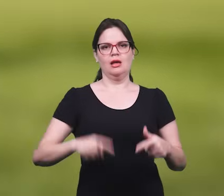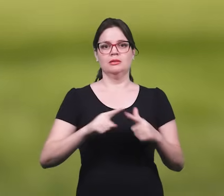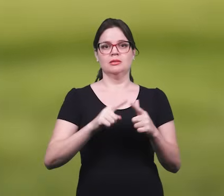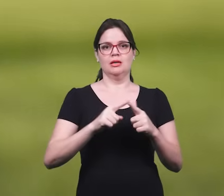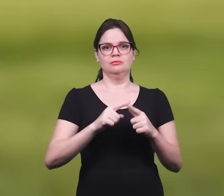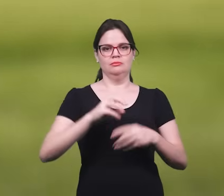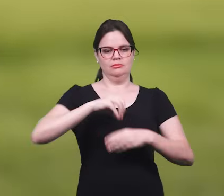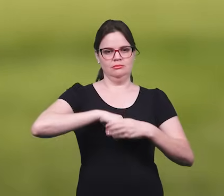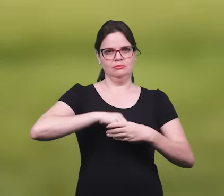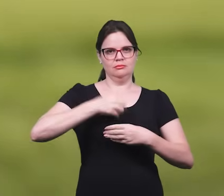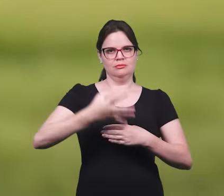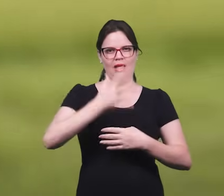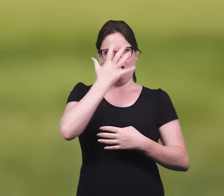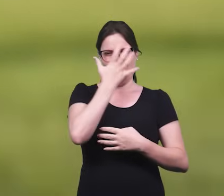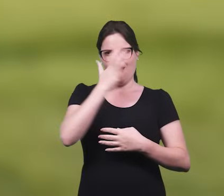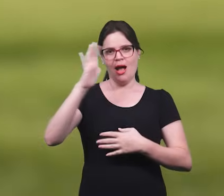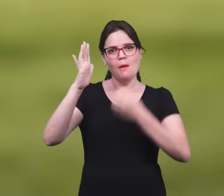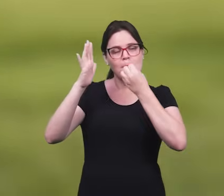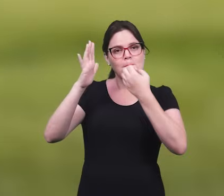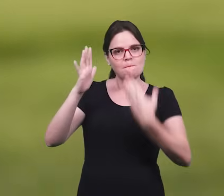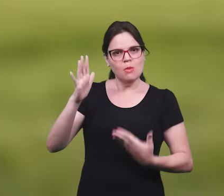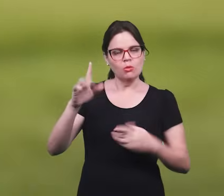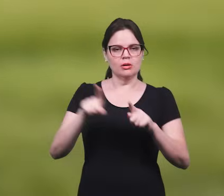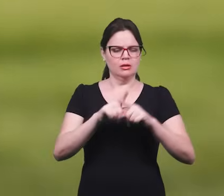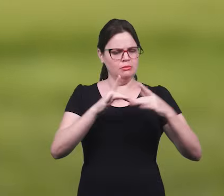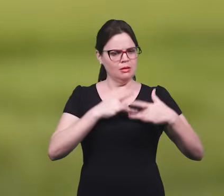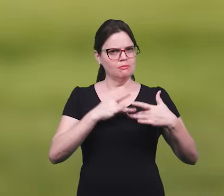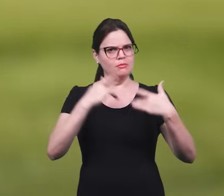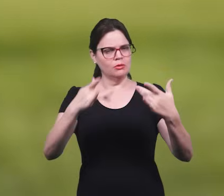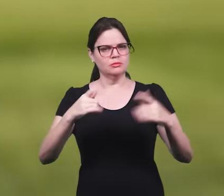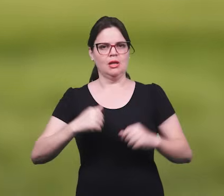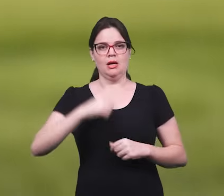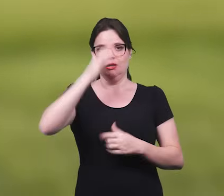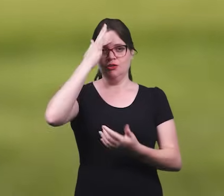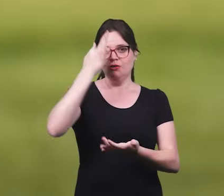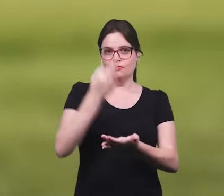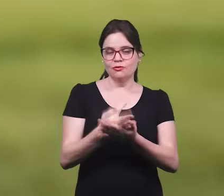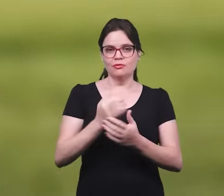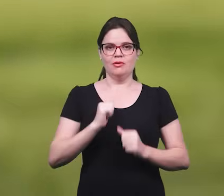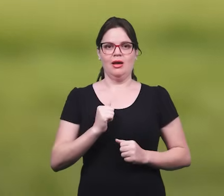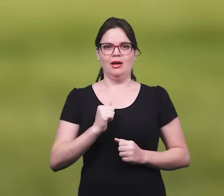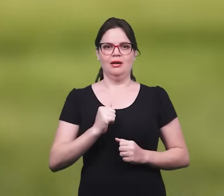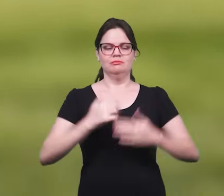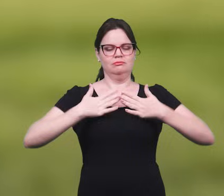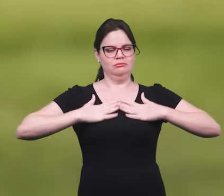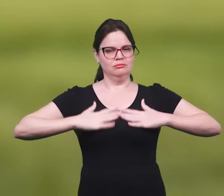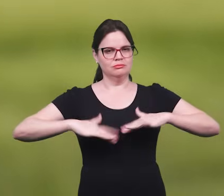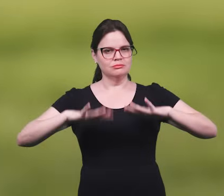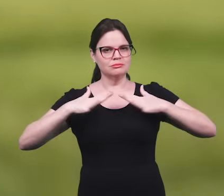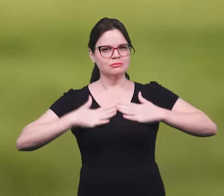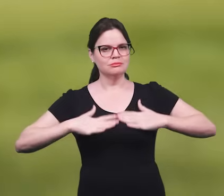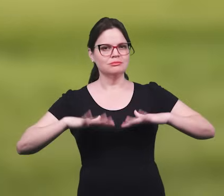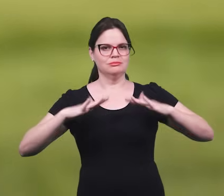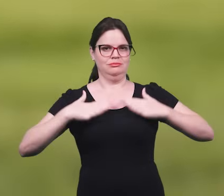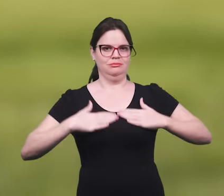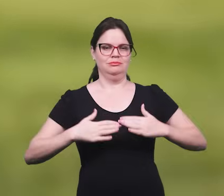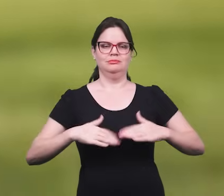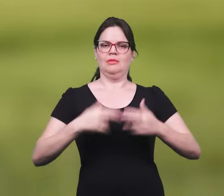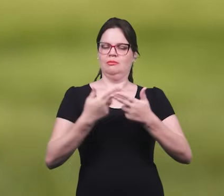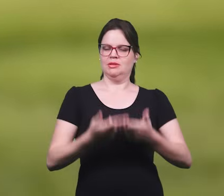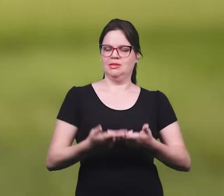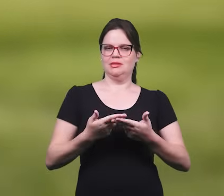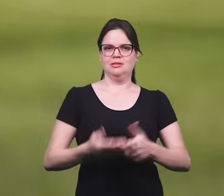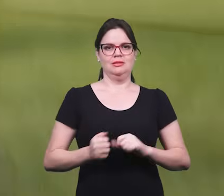bondade fé mansidão temperança vou acrescentar o 23 contra estas coisas não